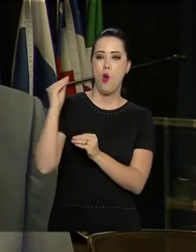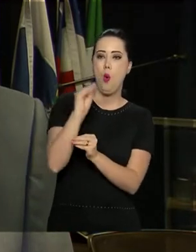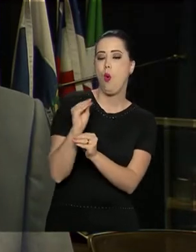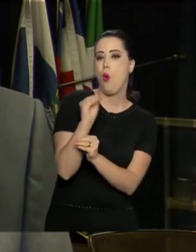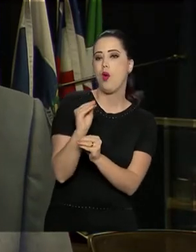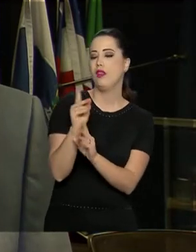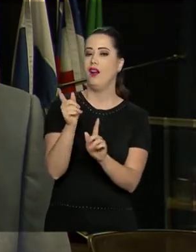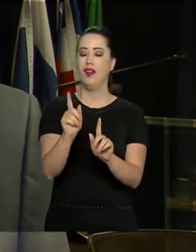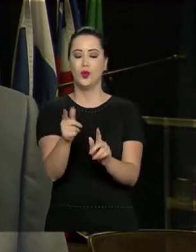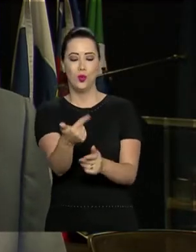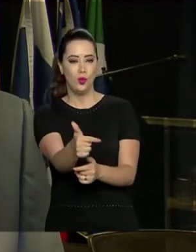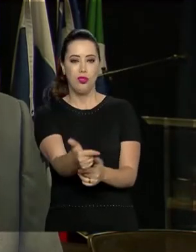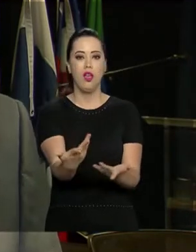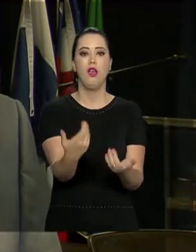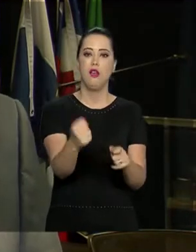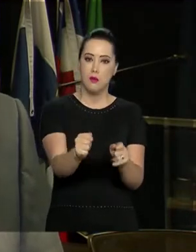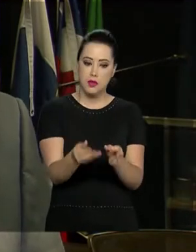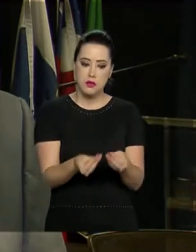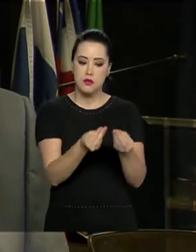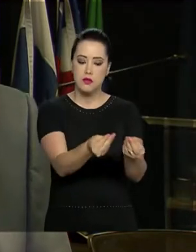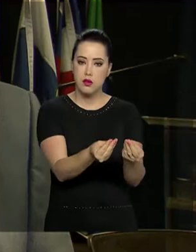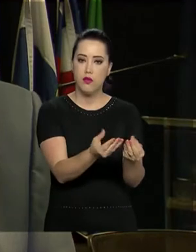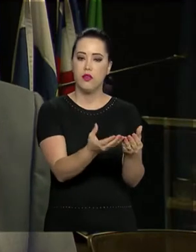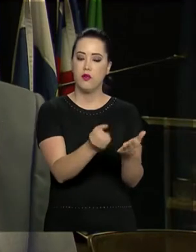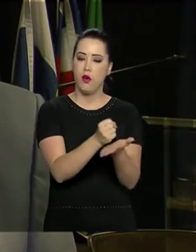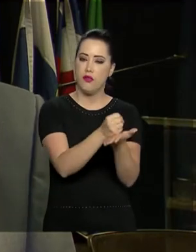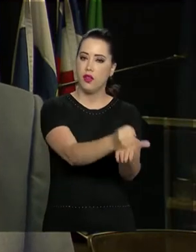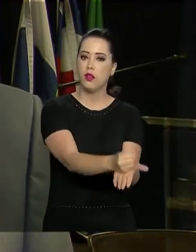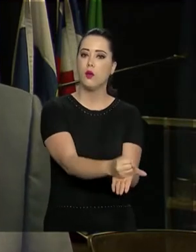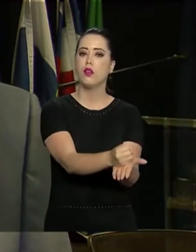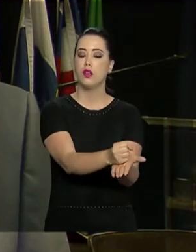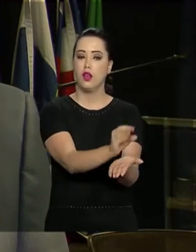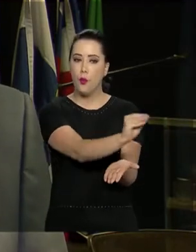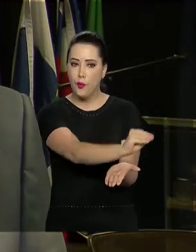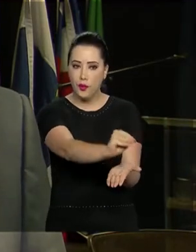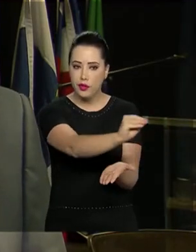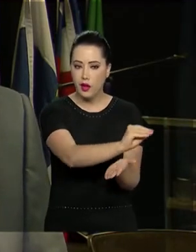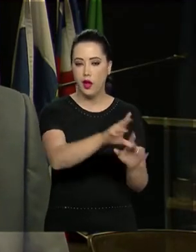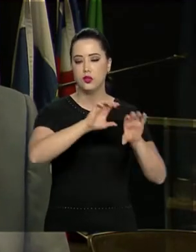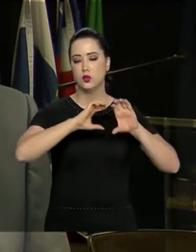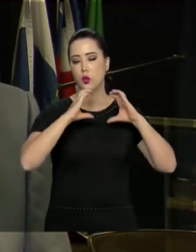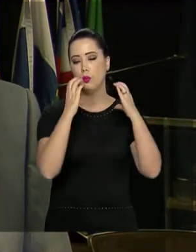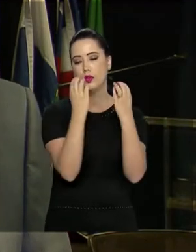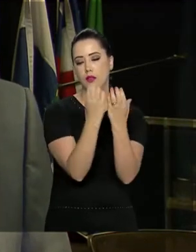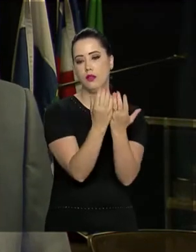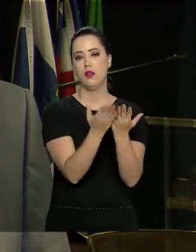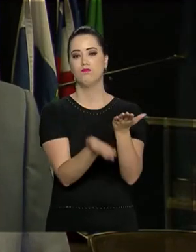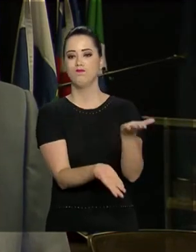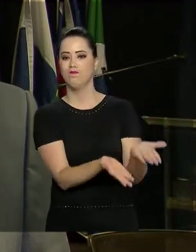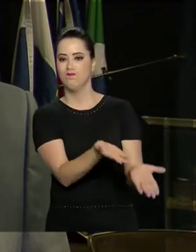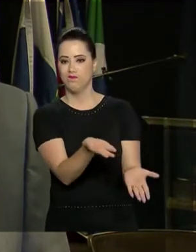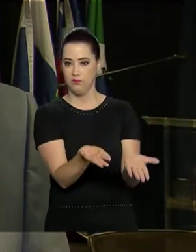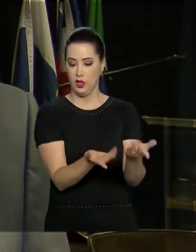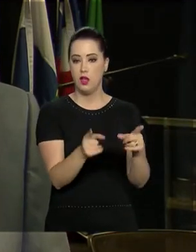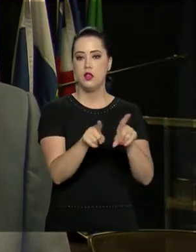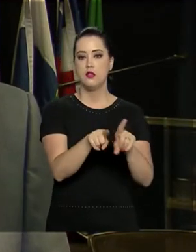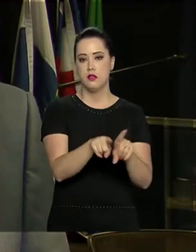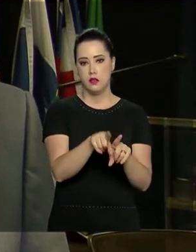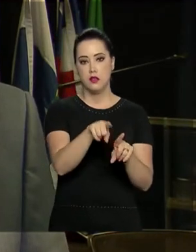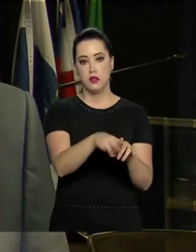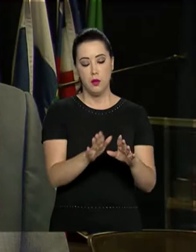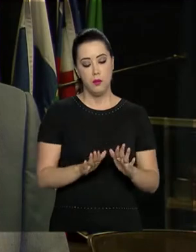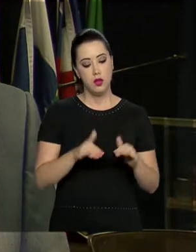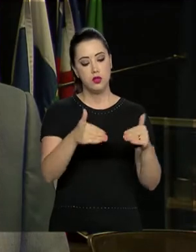garantido o acolhimento nas comunidades, no sistema de comunidades terapêuticas, e também enfrentar e